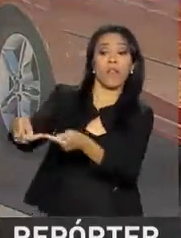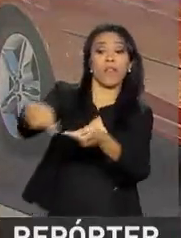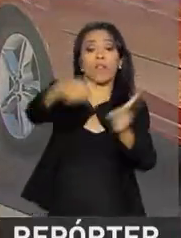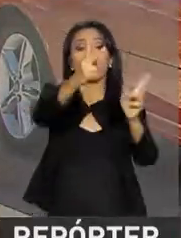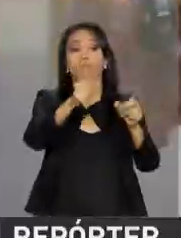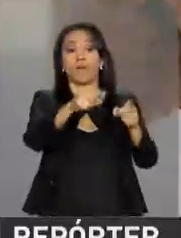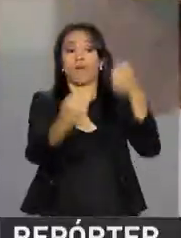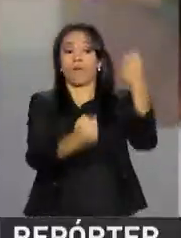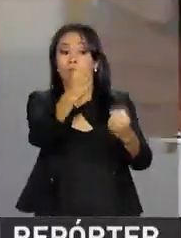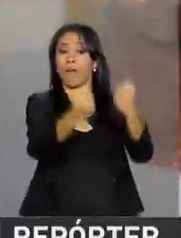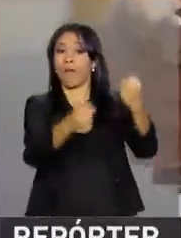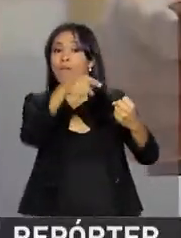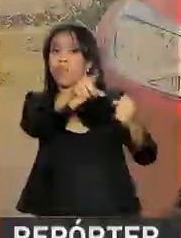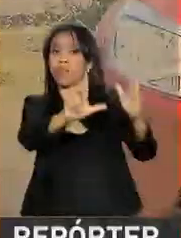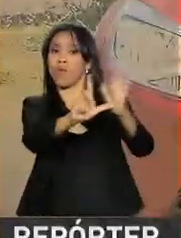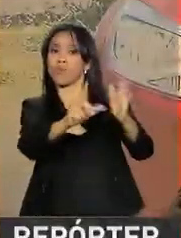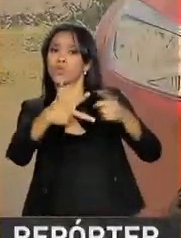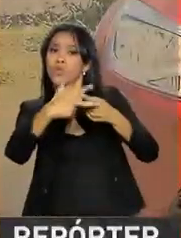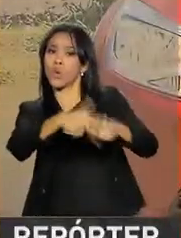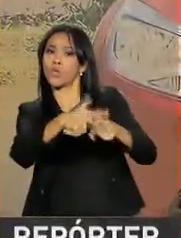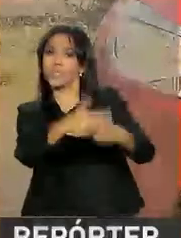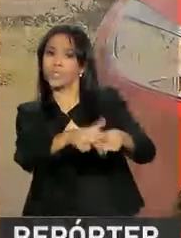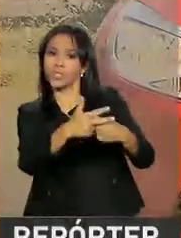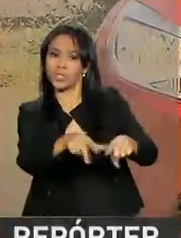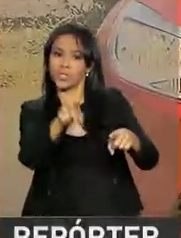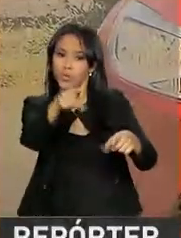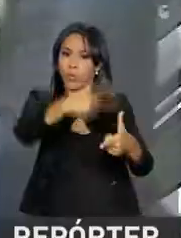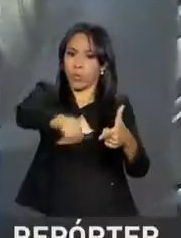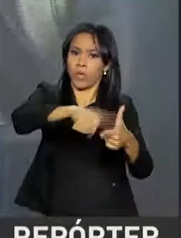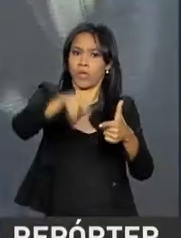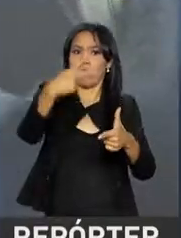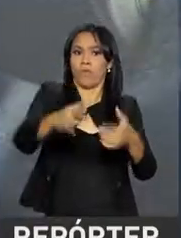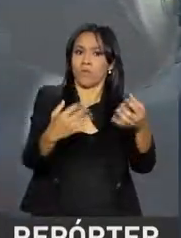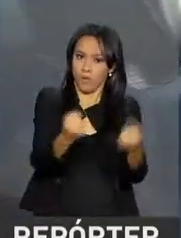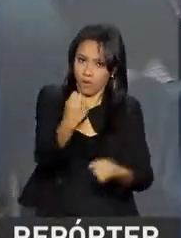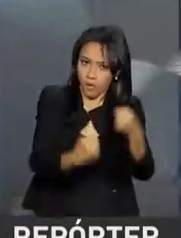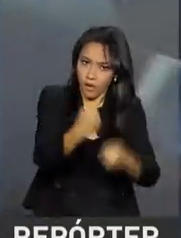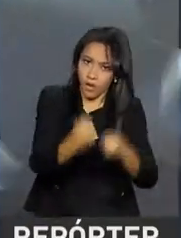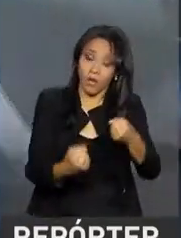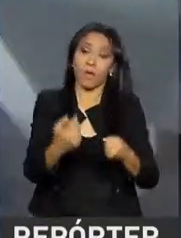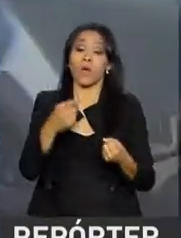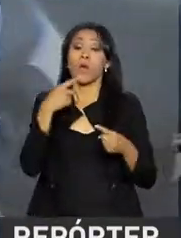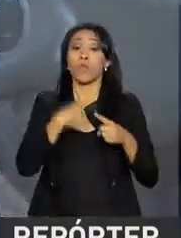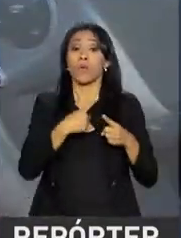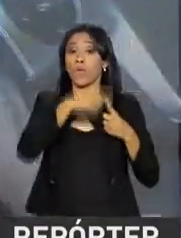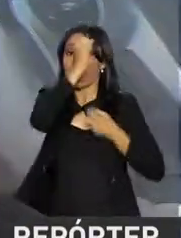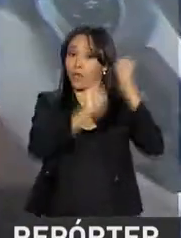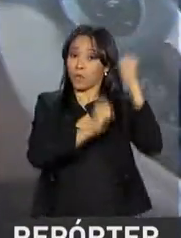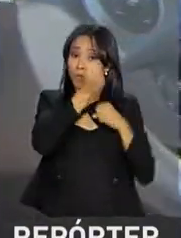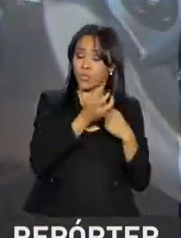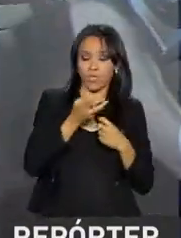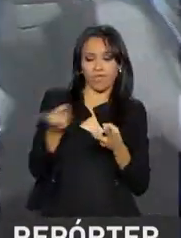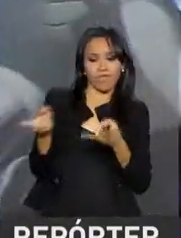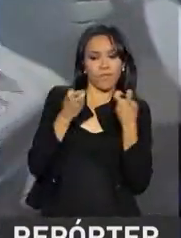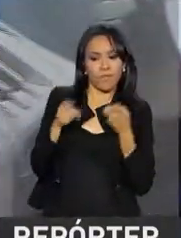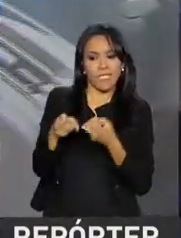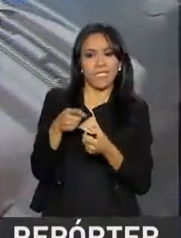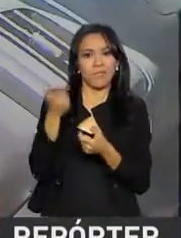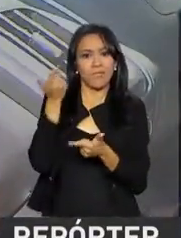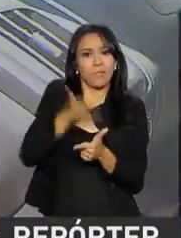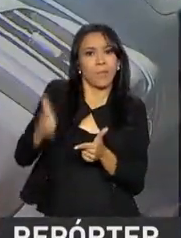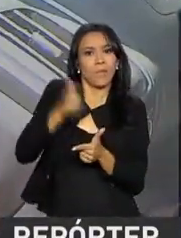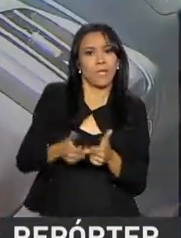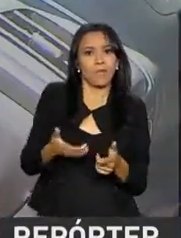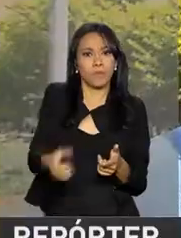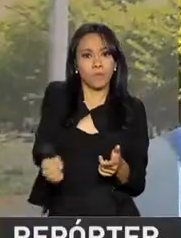e corrigir um defeito no computador de bordo o fabricante detectou que o problema poderia afetar o câmbio